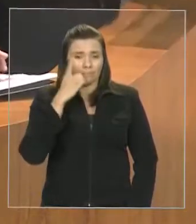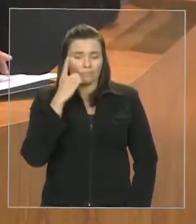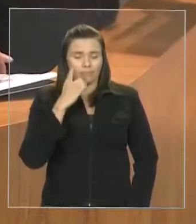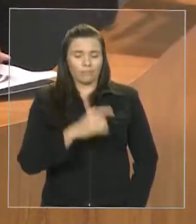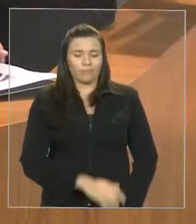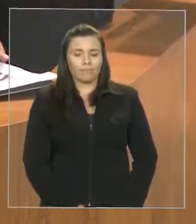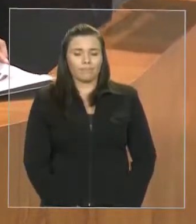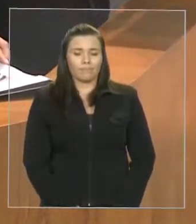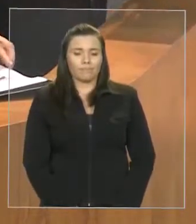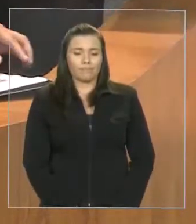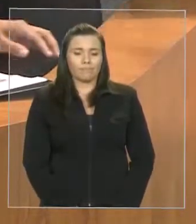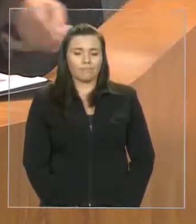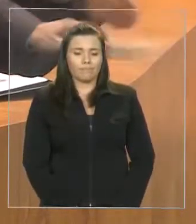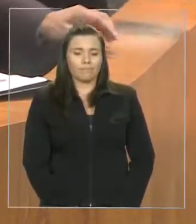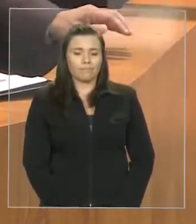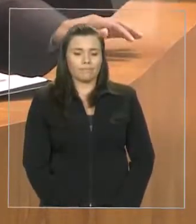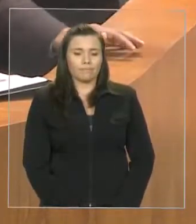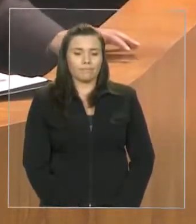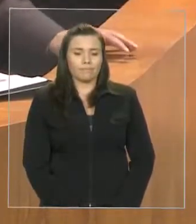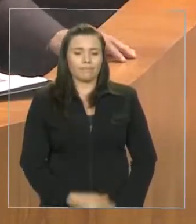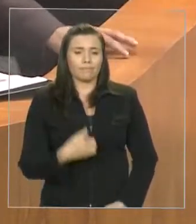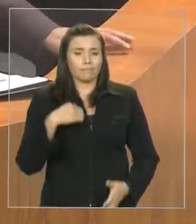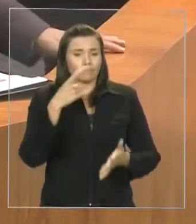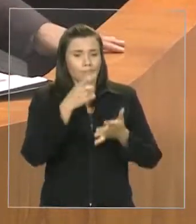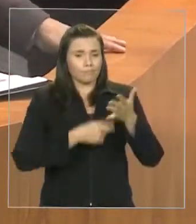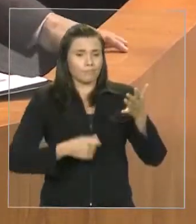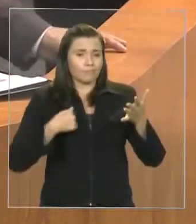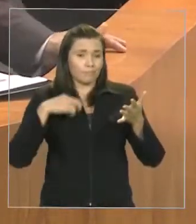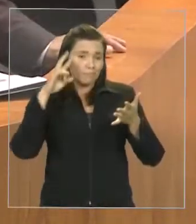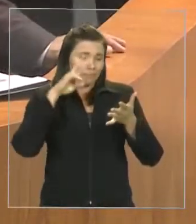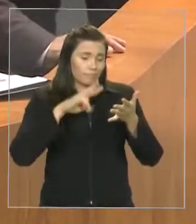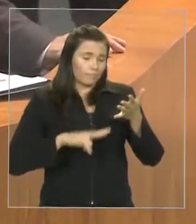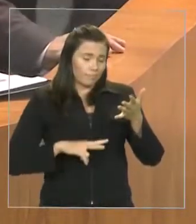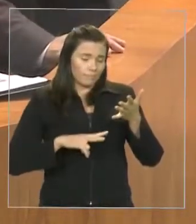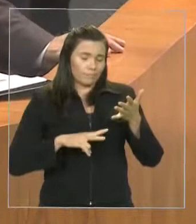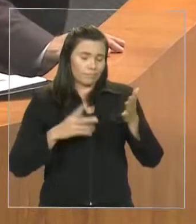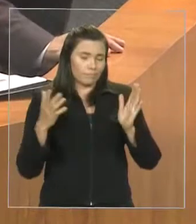um texto que eu passo a ler agora.